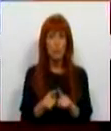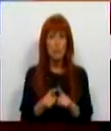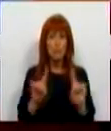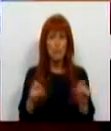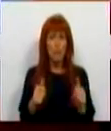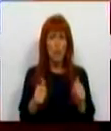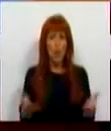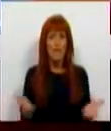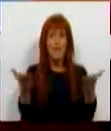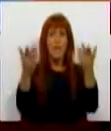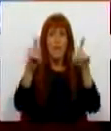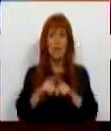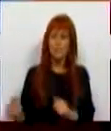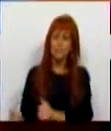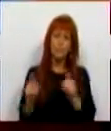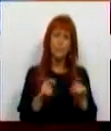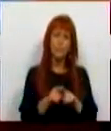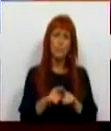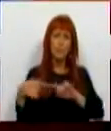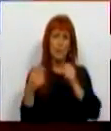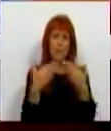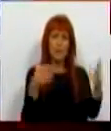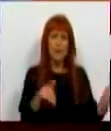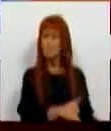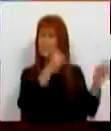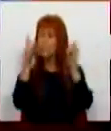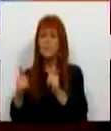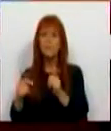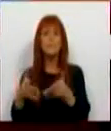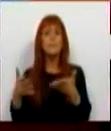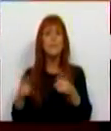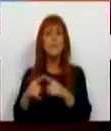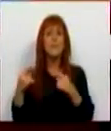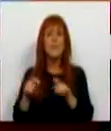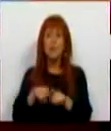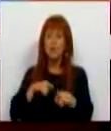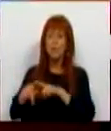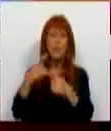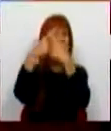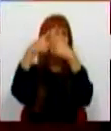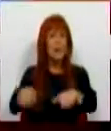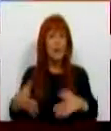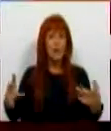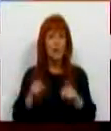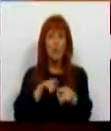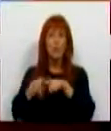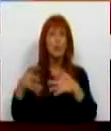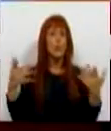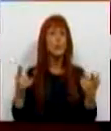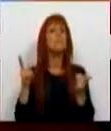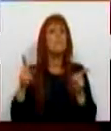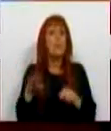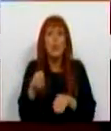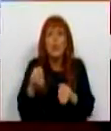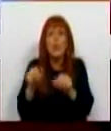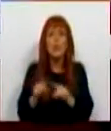e um grande estímulo para, por um lado, abrir o debate e, por outro lado, para termos uma política diferente e uma política em que o